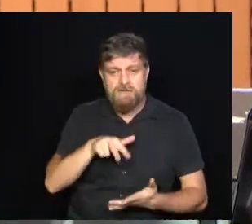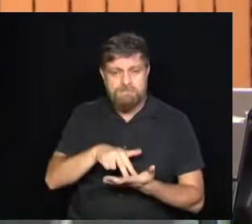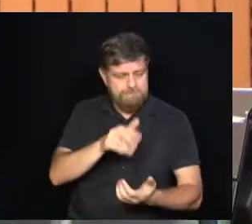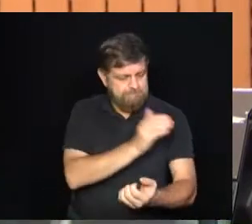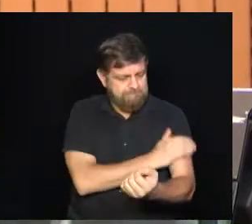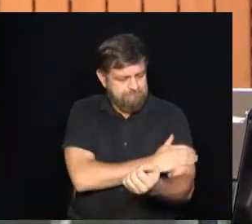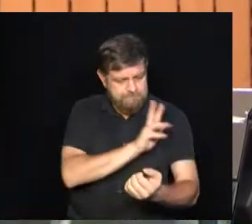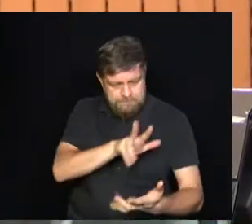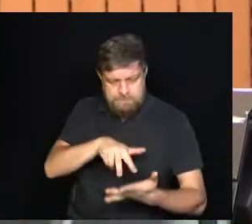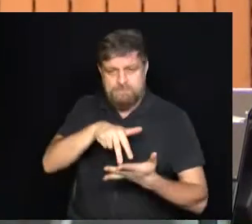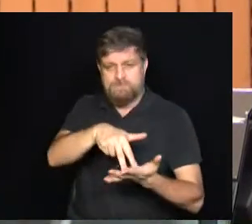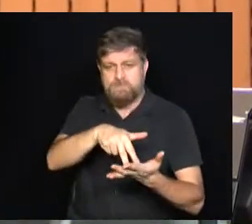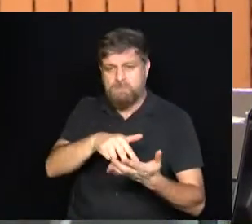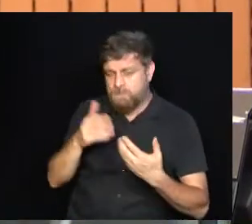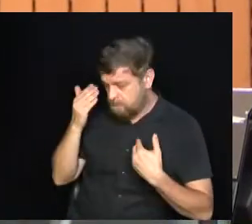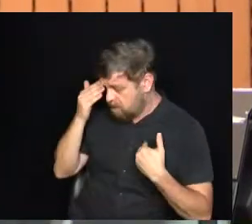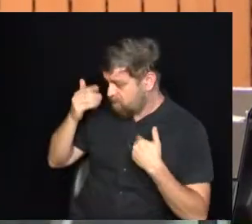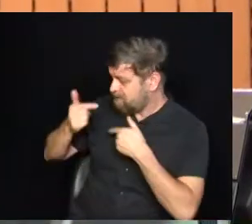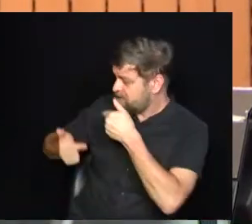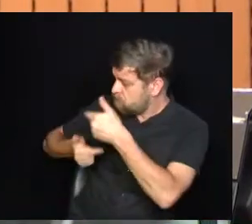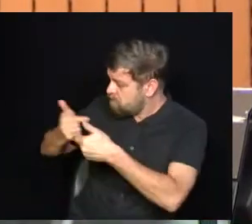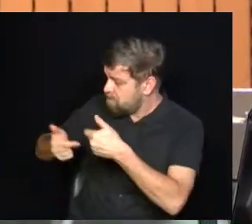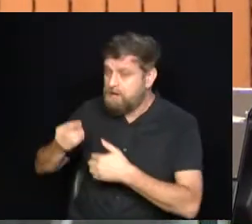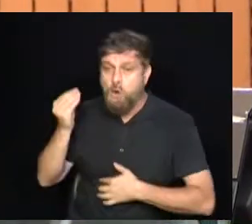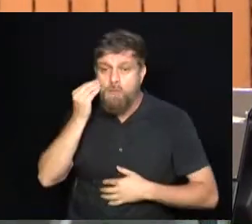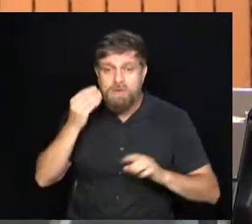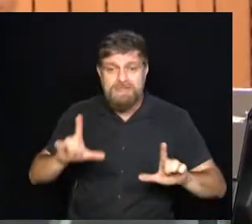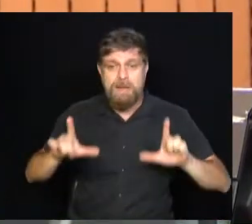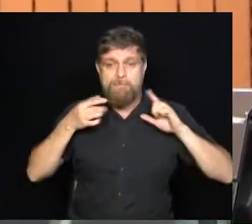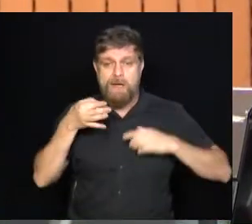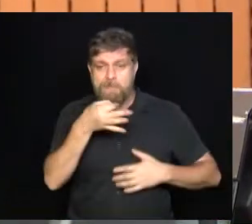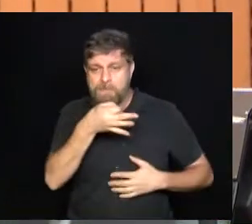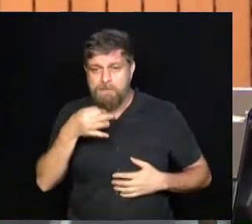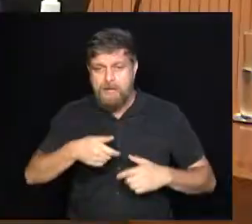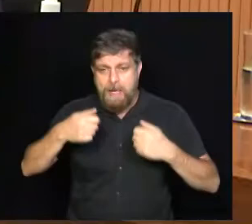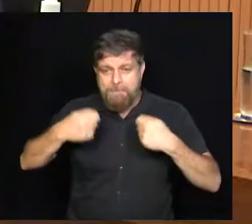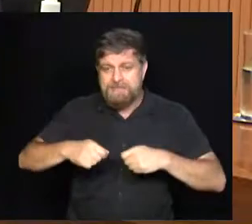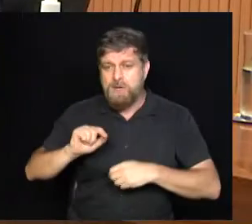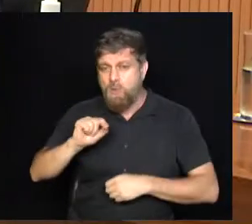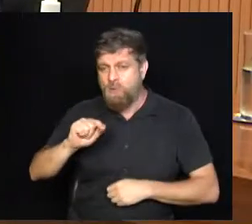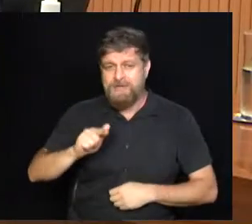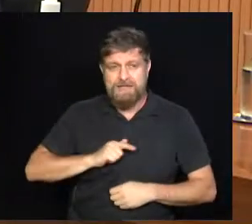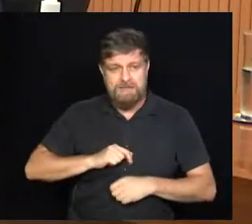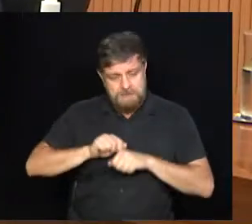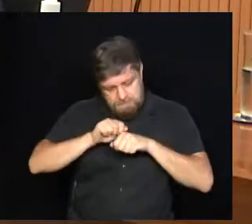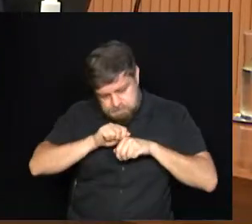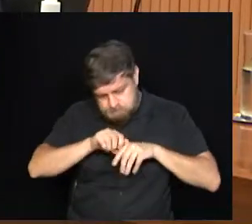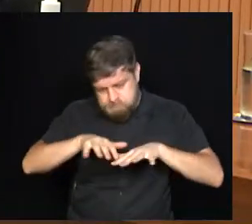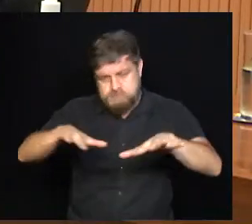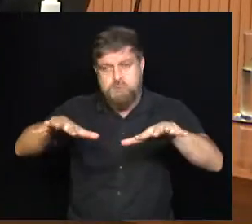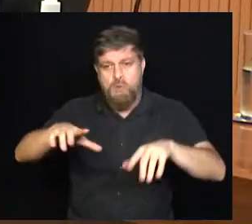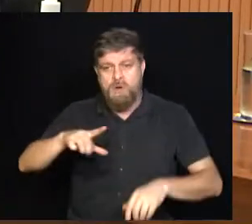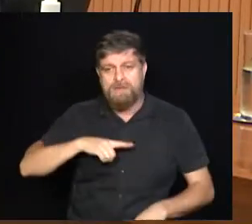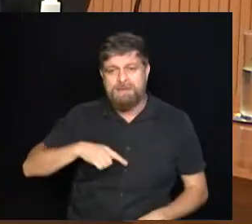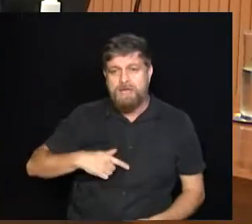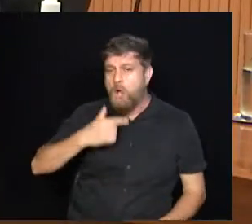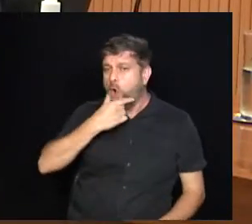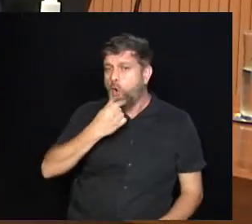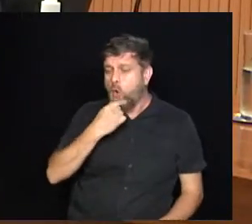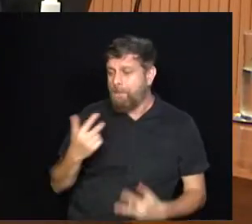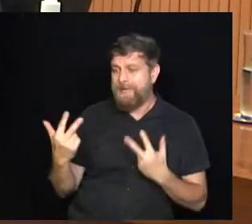senhor por esse trabalho, e agradeço por essa oportunidade. Precisamos que isso repercute, e que tenhamos mais homens com